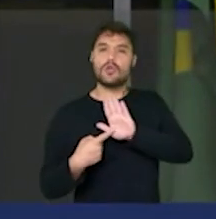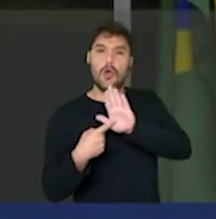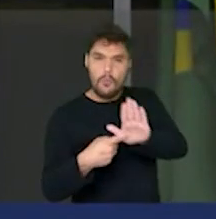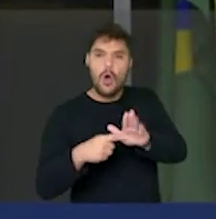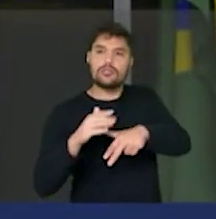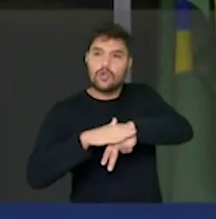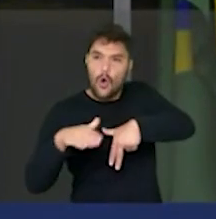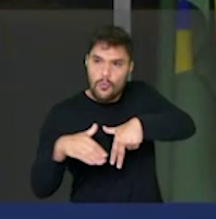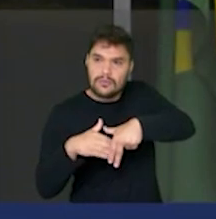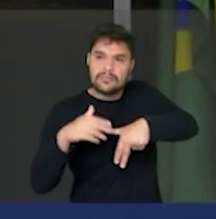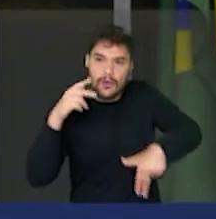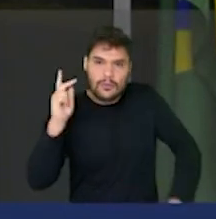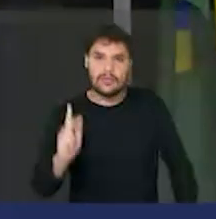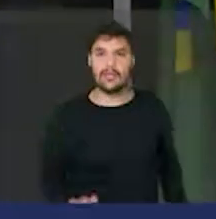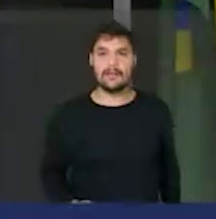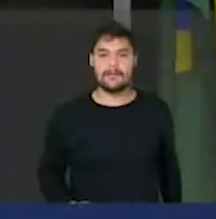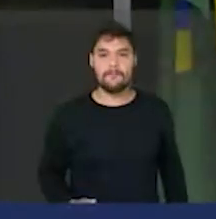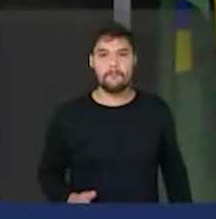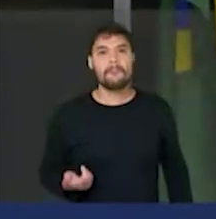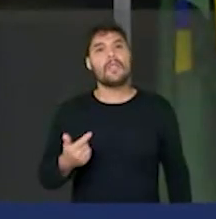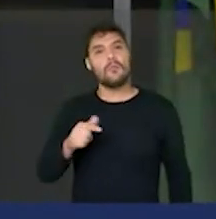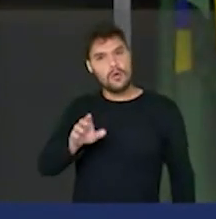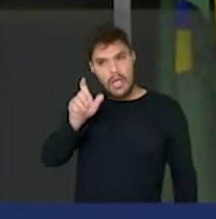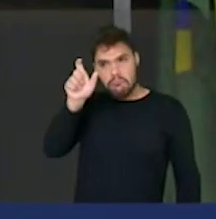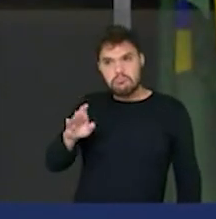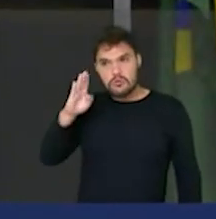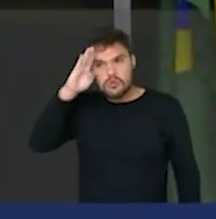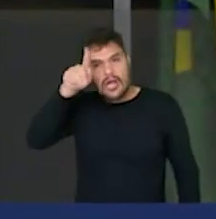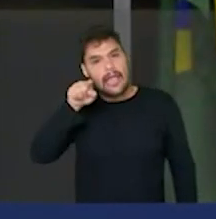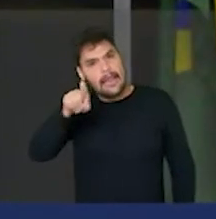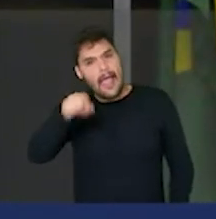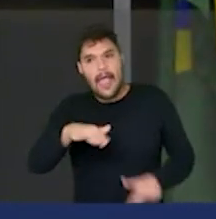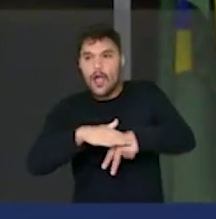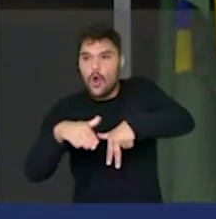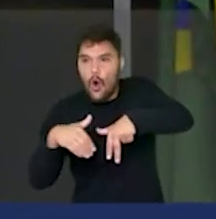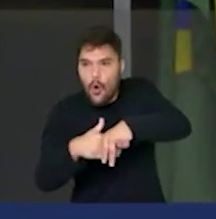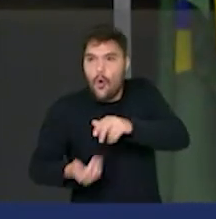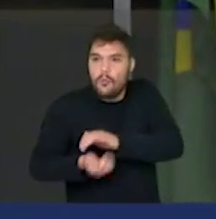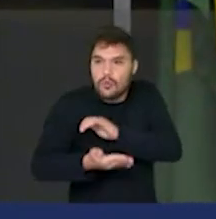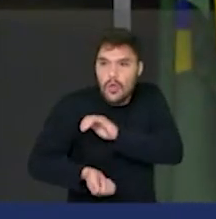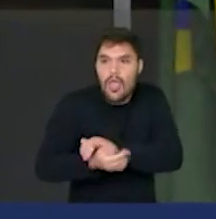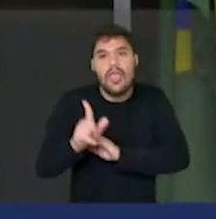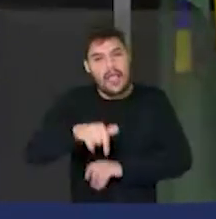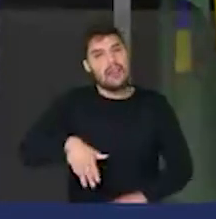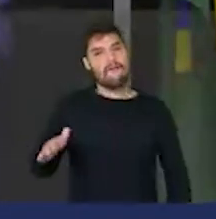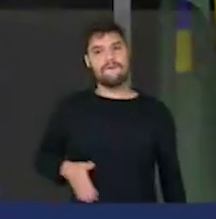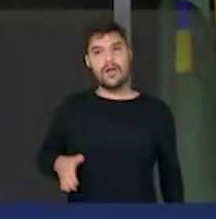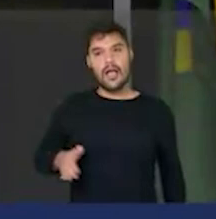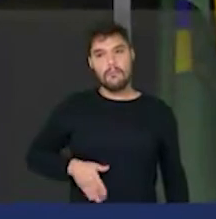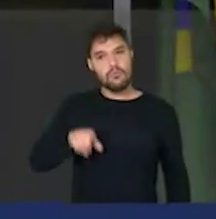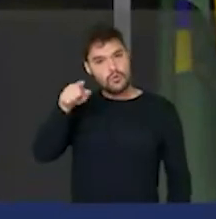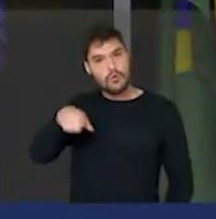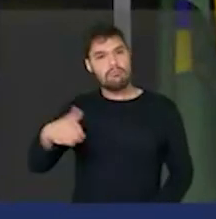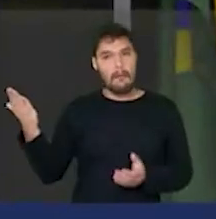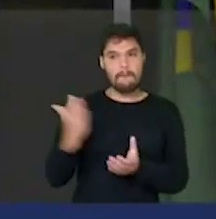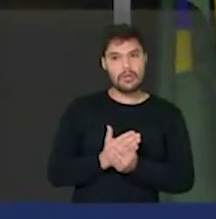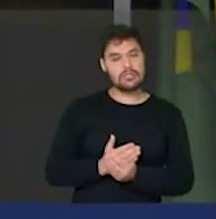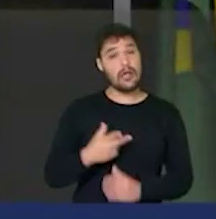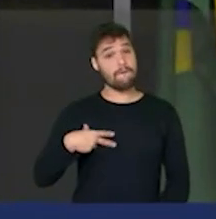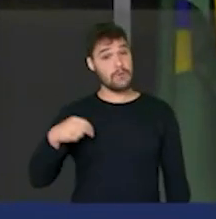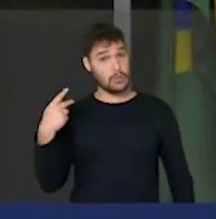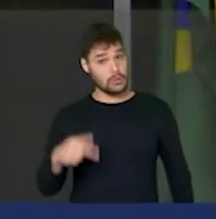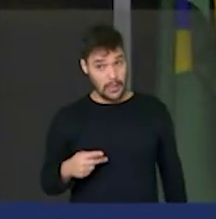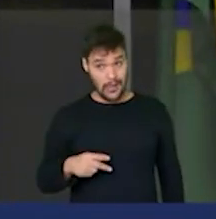escândalo de corrupção de Jair Bolsonaro. Porque eu chamo Jair Bolsonaro de corrupto, de quadrilheiro e de vagabundo. Sou processado pelo filho